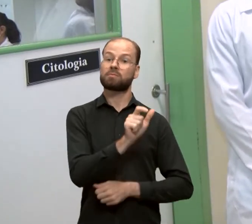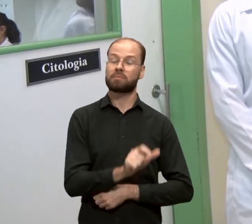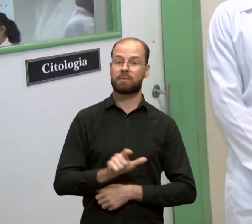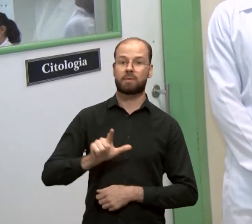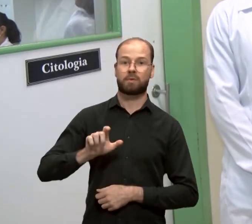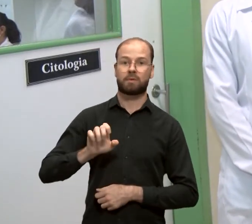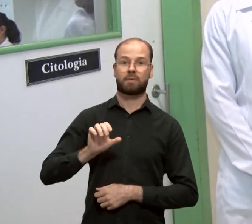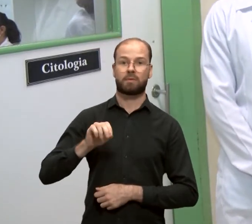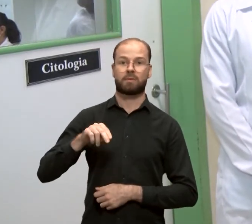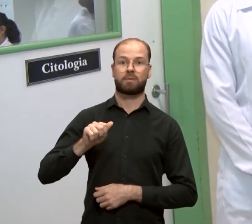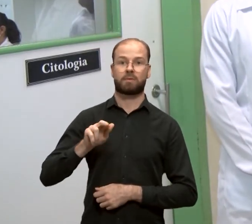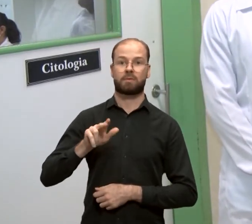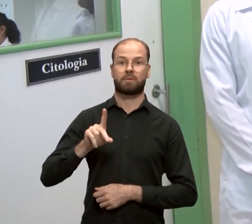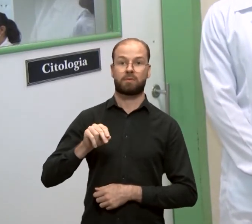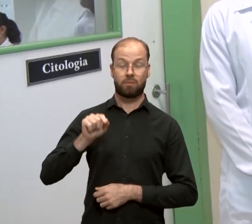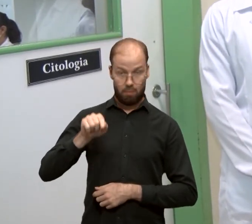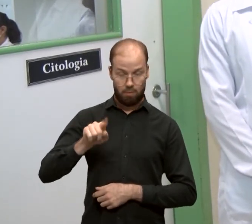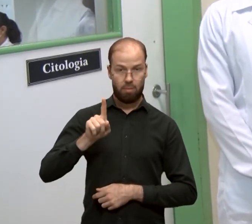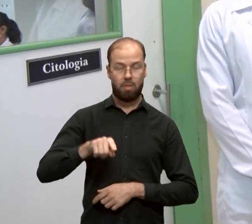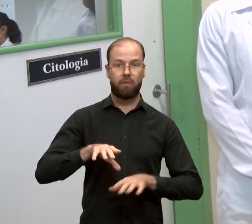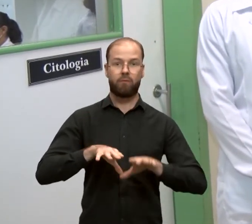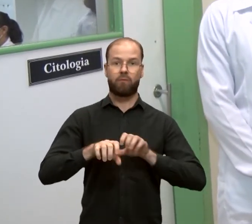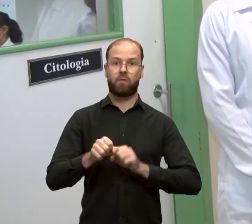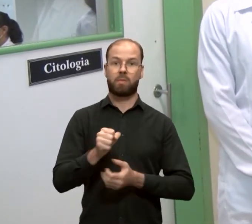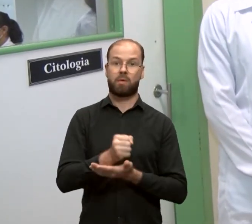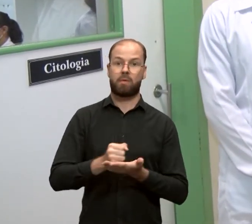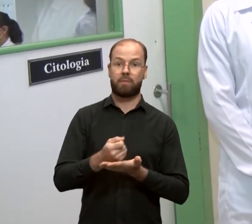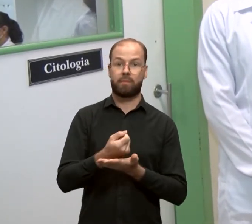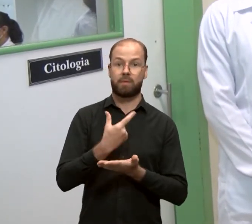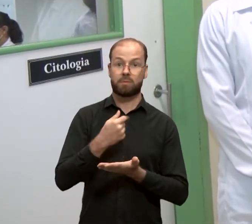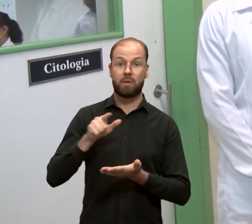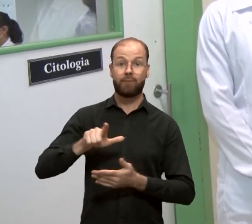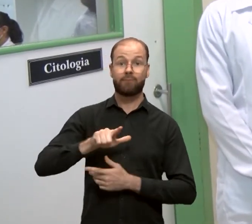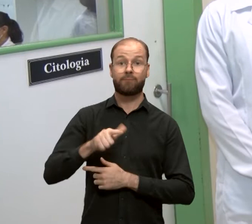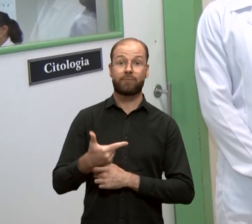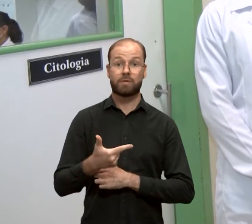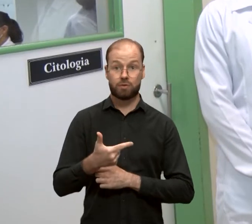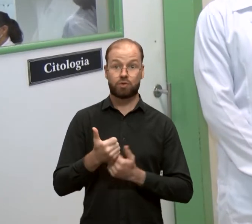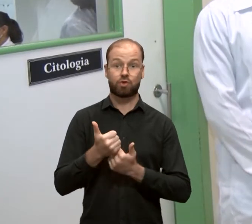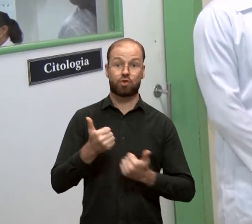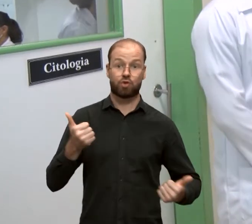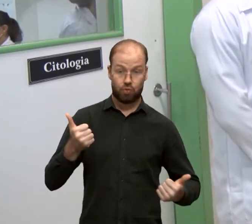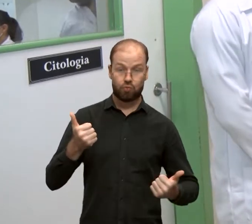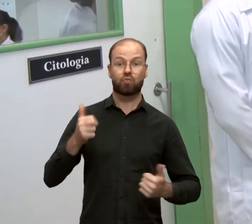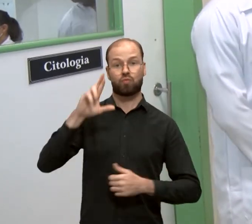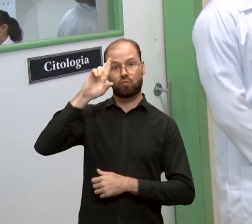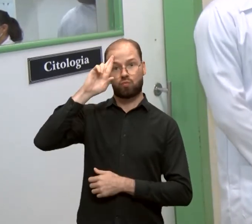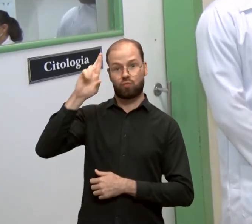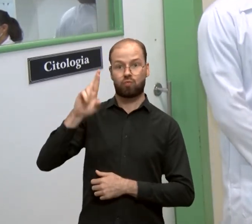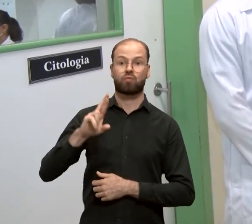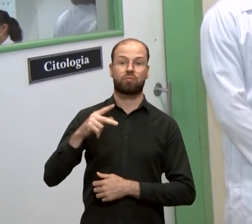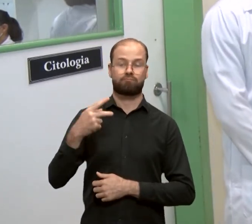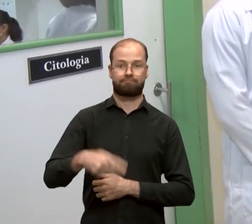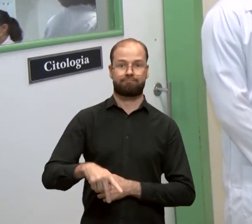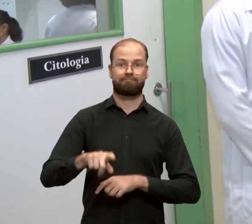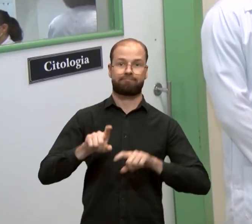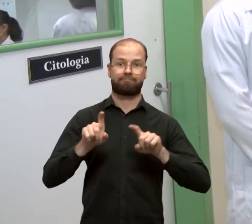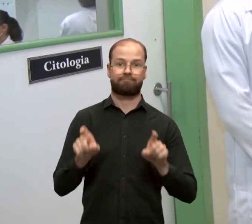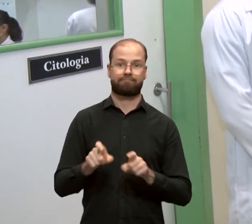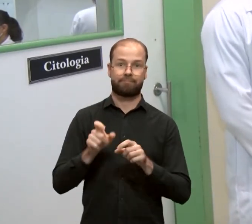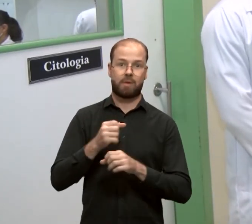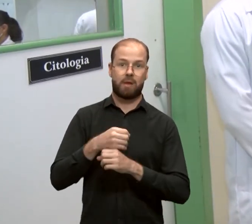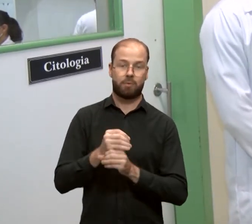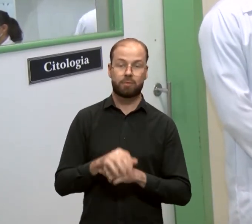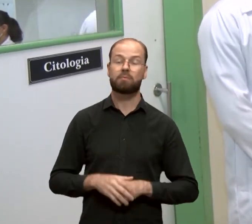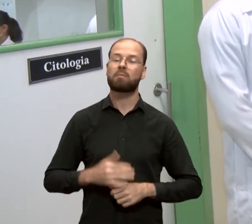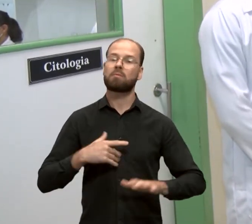é farmacêutico e vice-diretor do laboratório. Leonardo, de início eu te pergunto, o que é